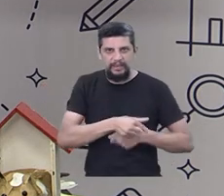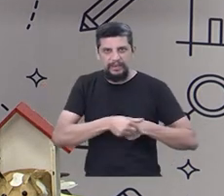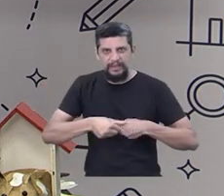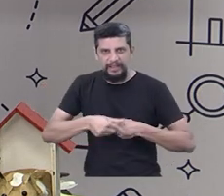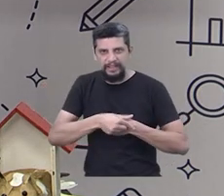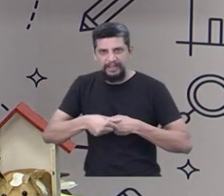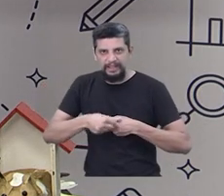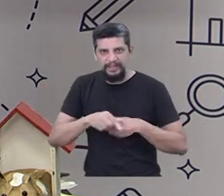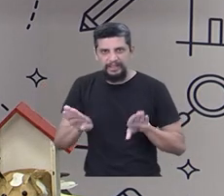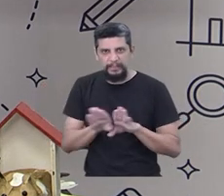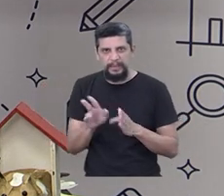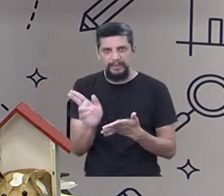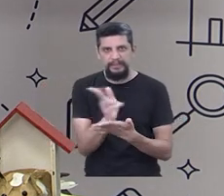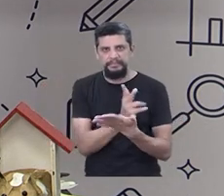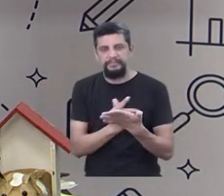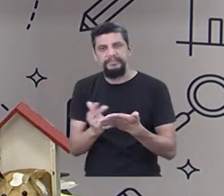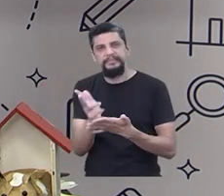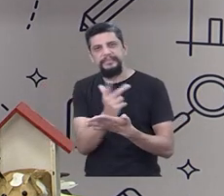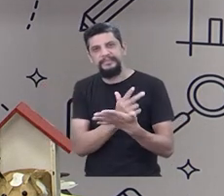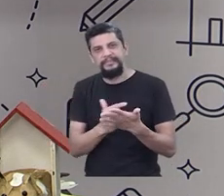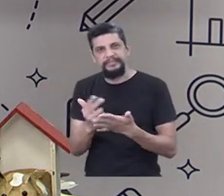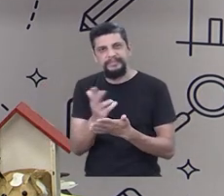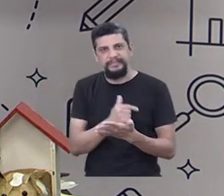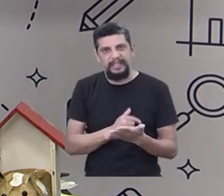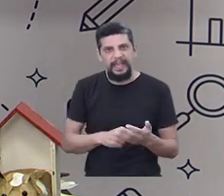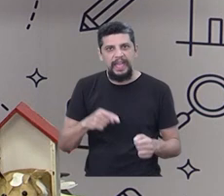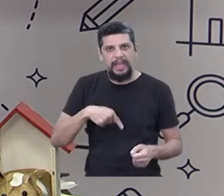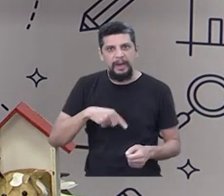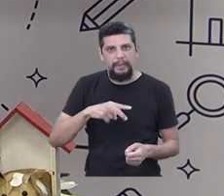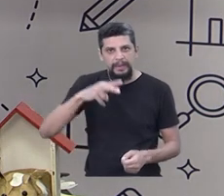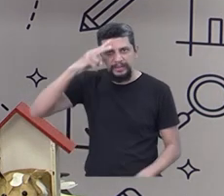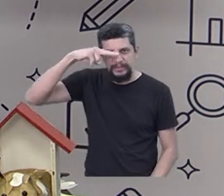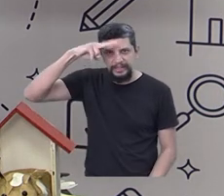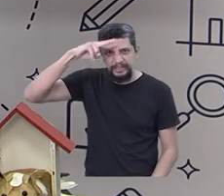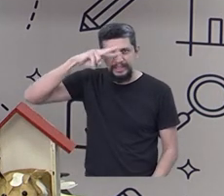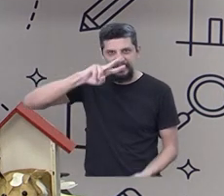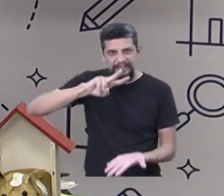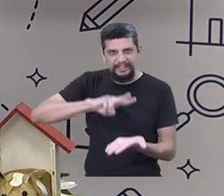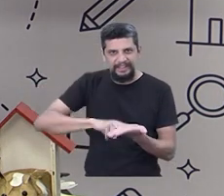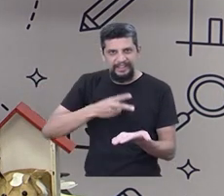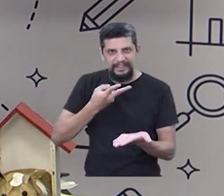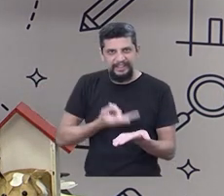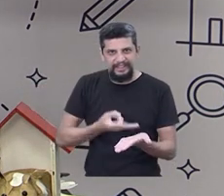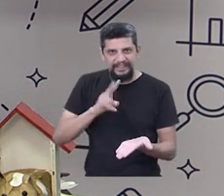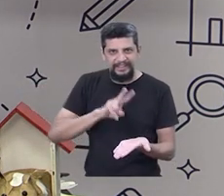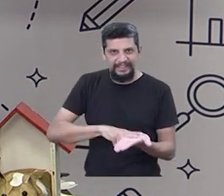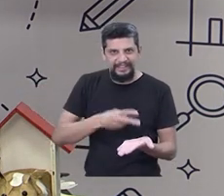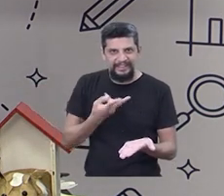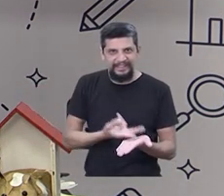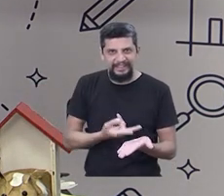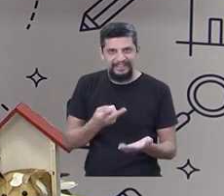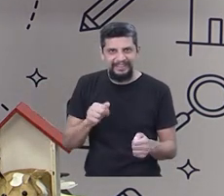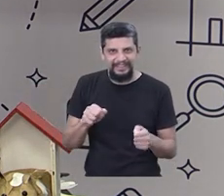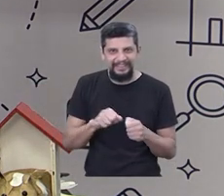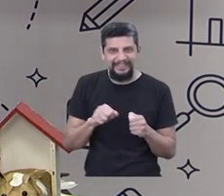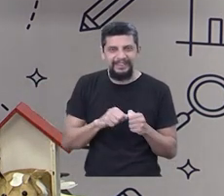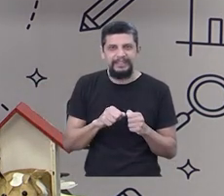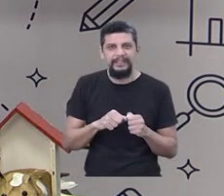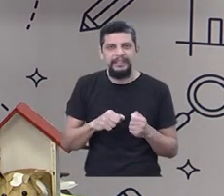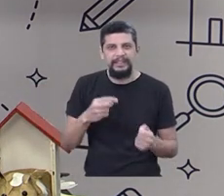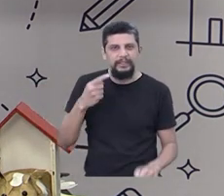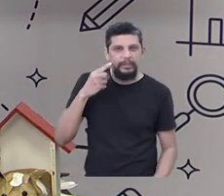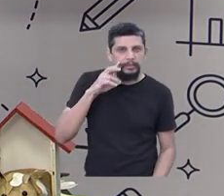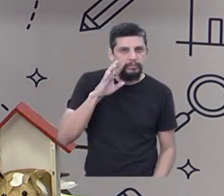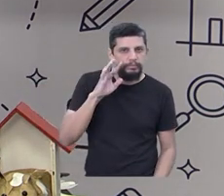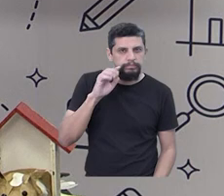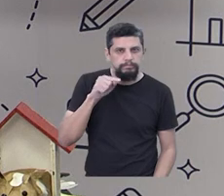autor e um ilustrador. E é uma história traduzida, assim como as outras histórias que a gente já viu aqui, como o reflexo, o catador